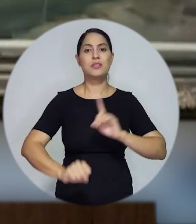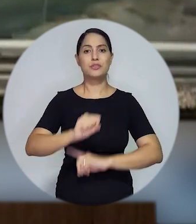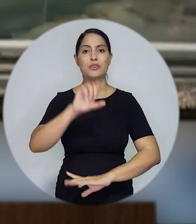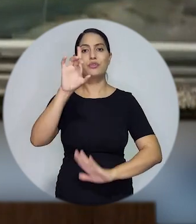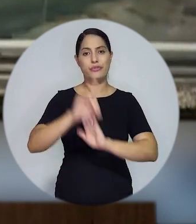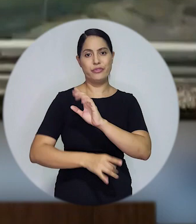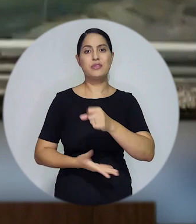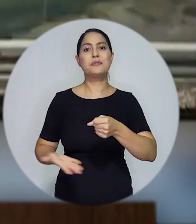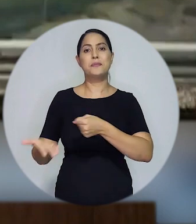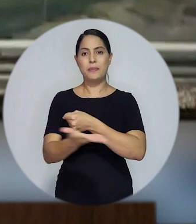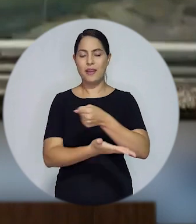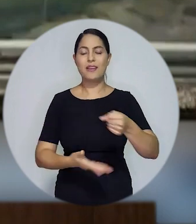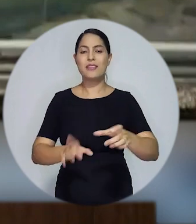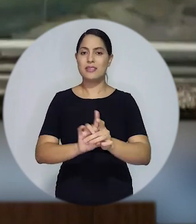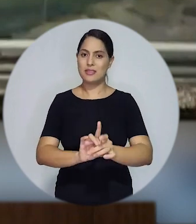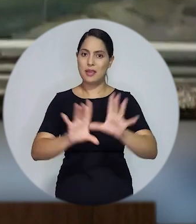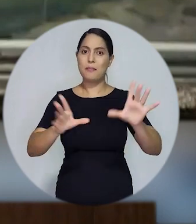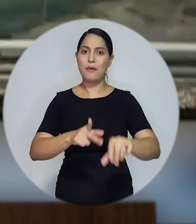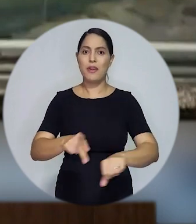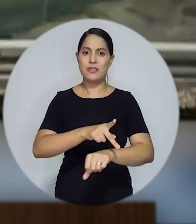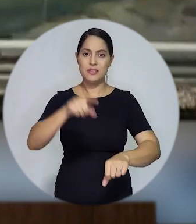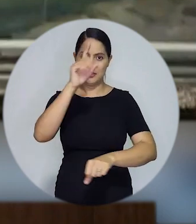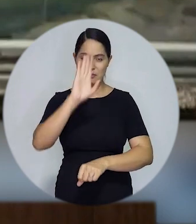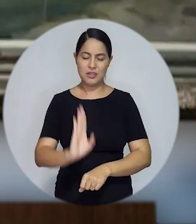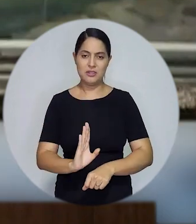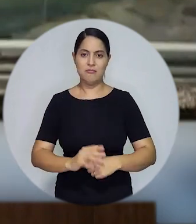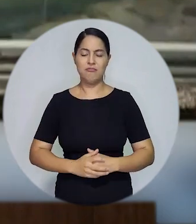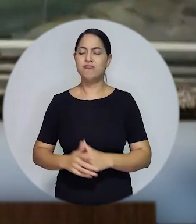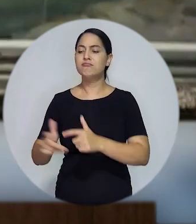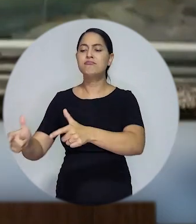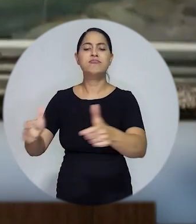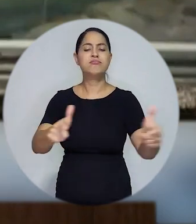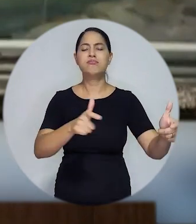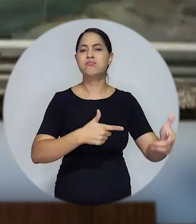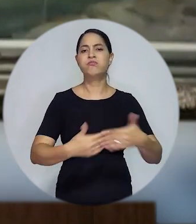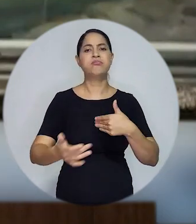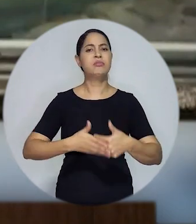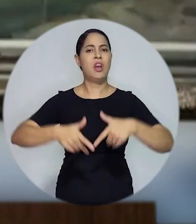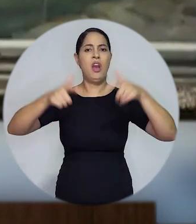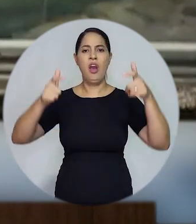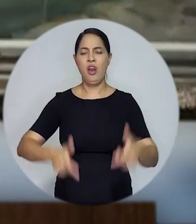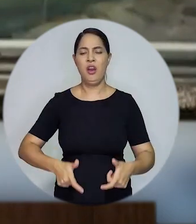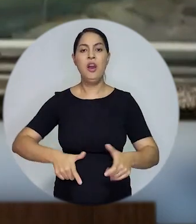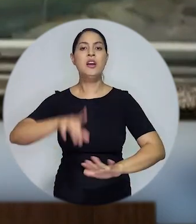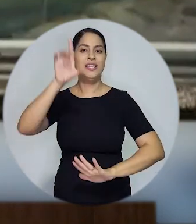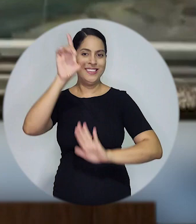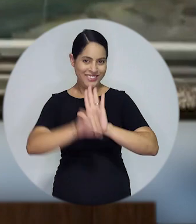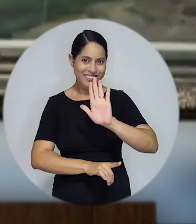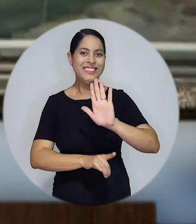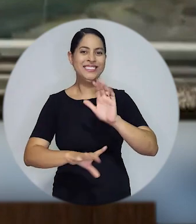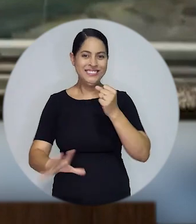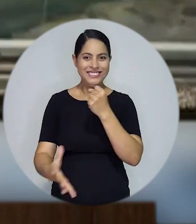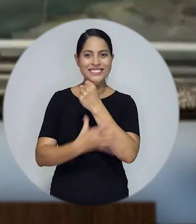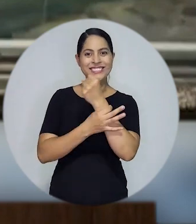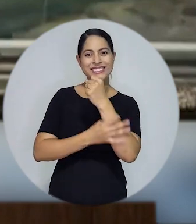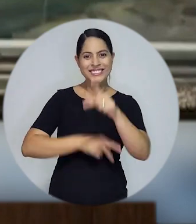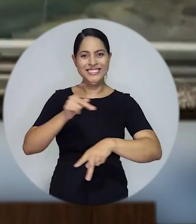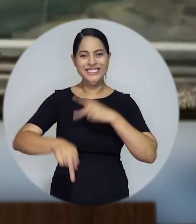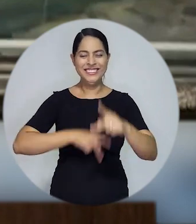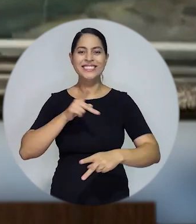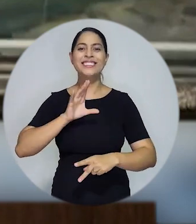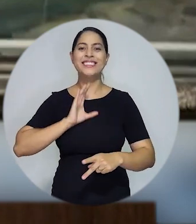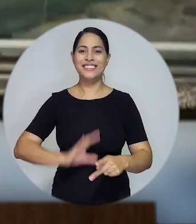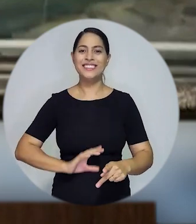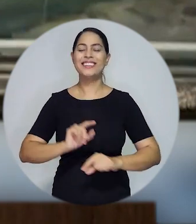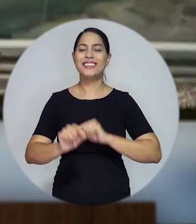comunicação social na dimensão dos direitos fundamentais e da democracia. Onde quer que haja o Estado de Direito e a democracia,